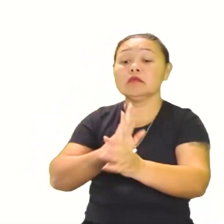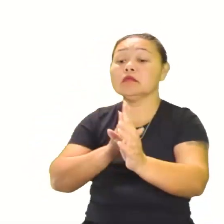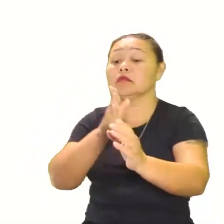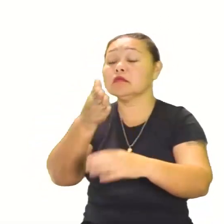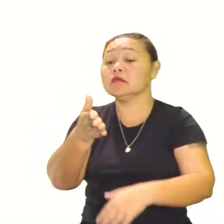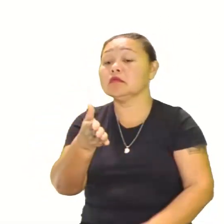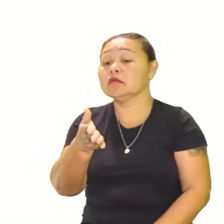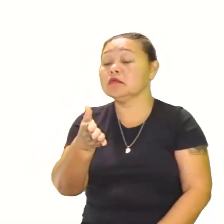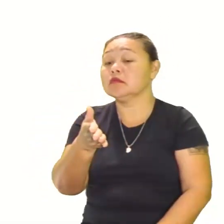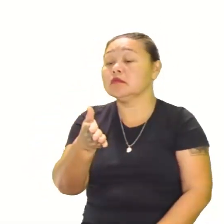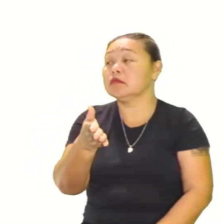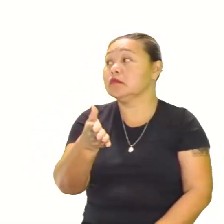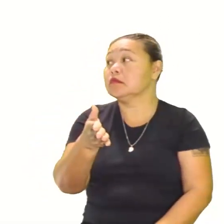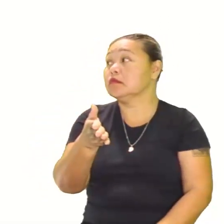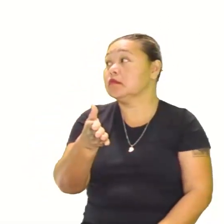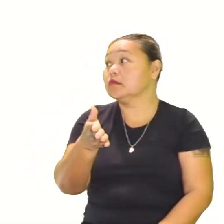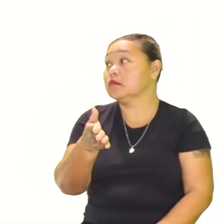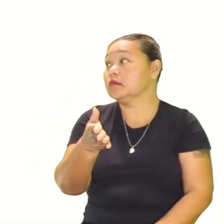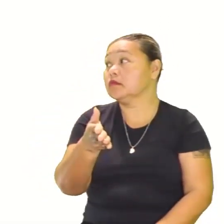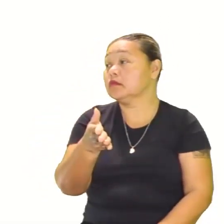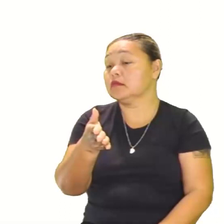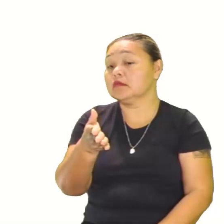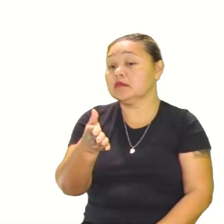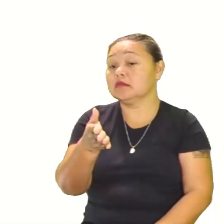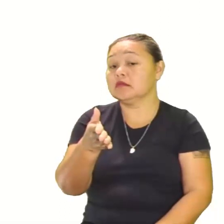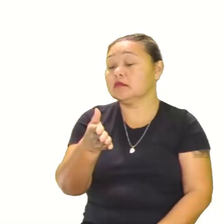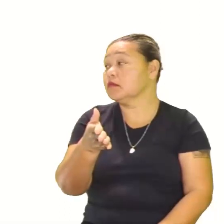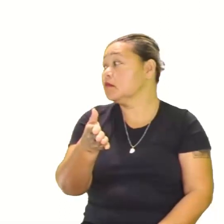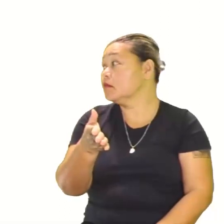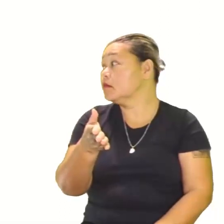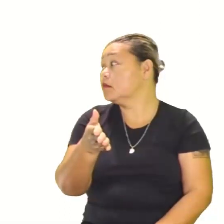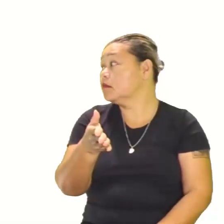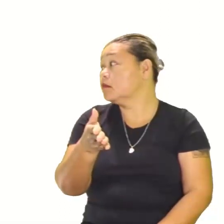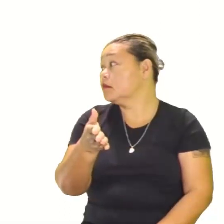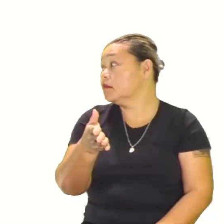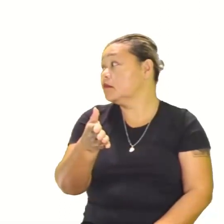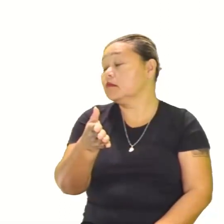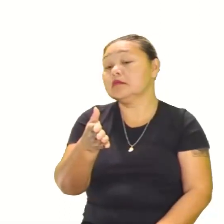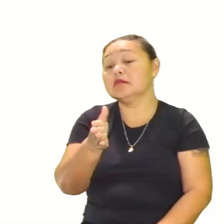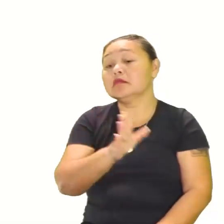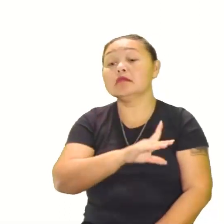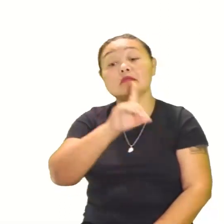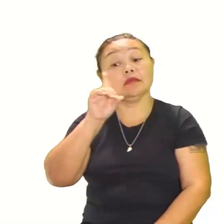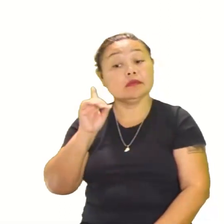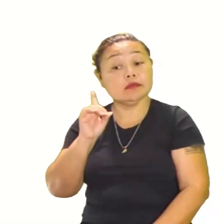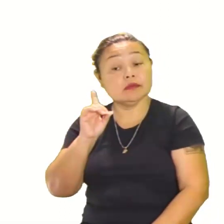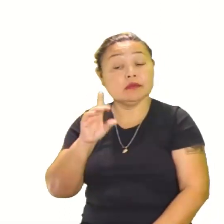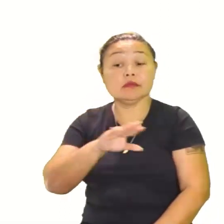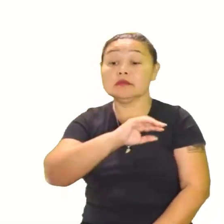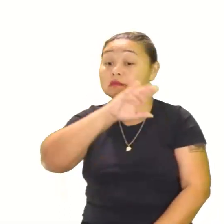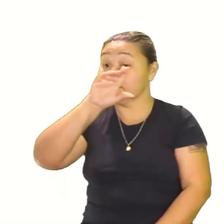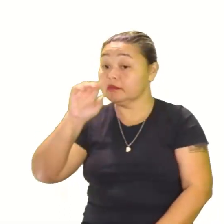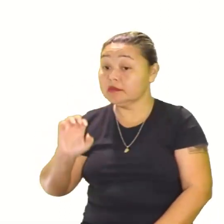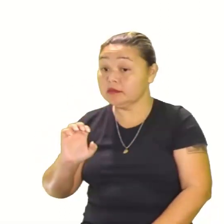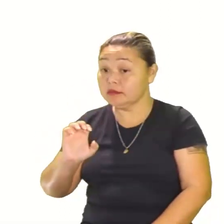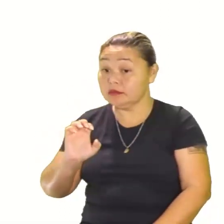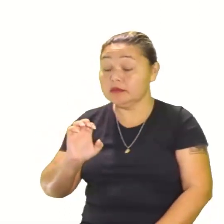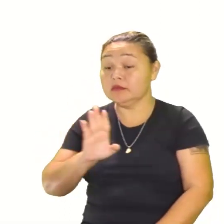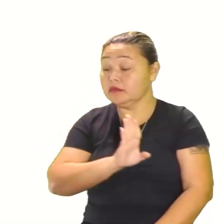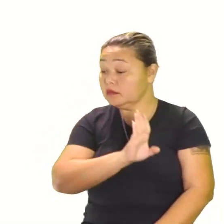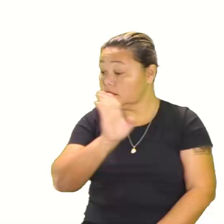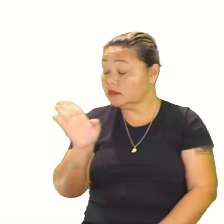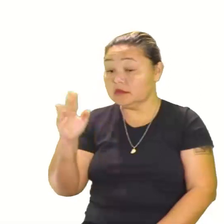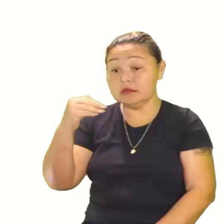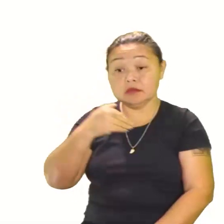centro, nós vamos usar a questão para a direita, para a esquerda.